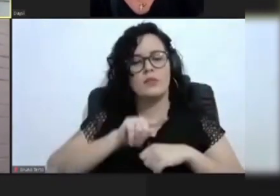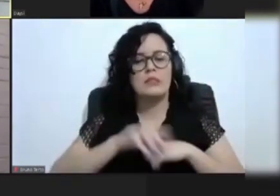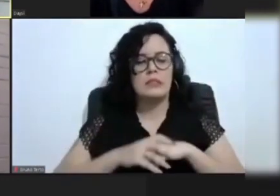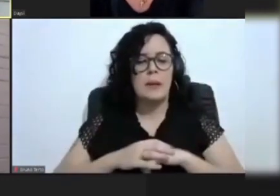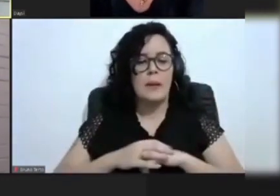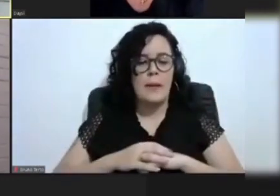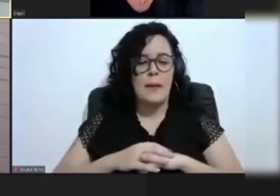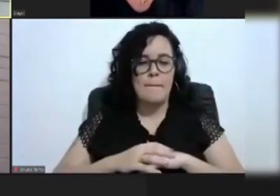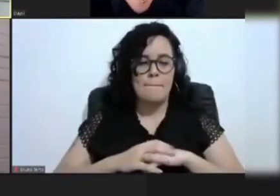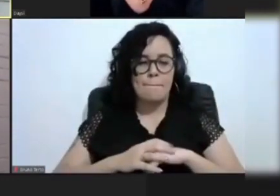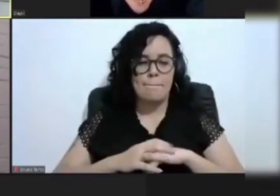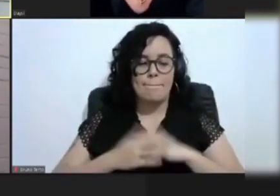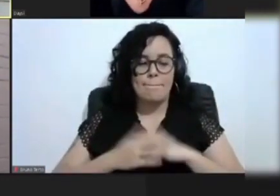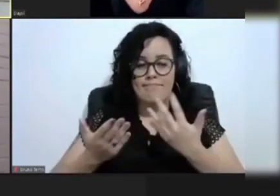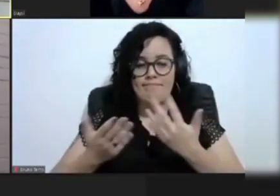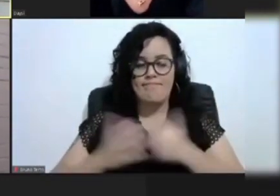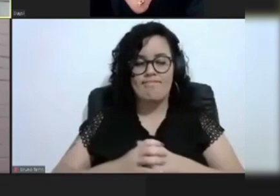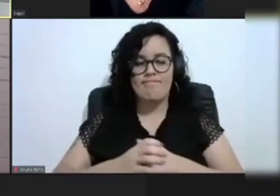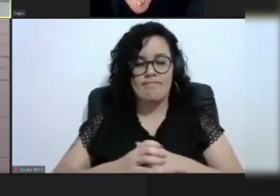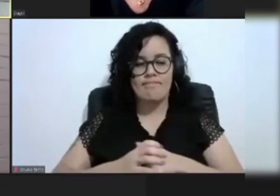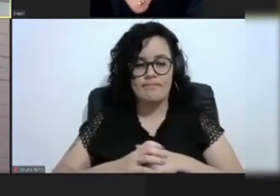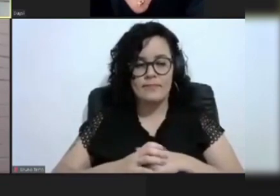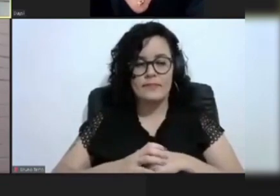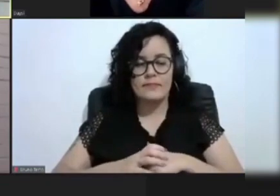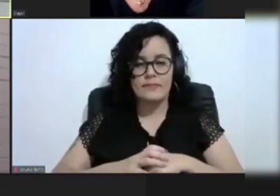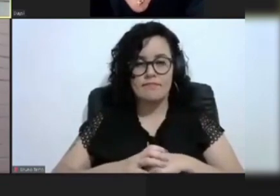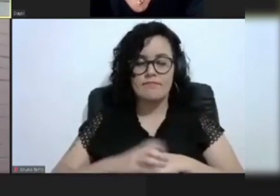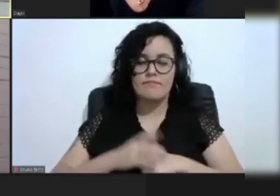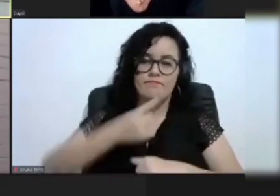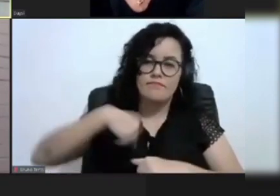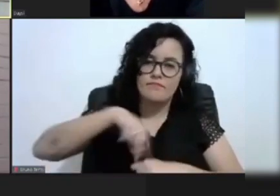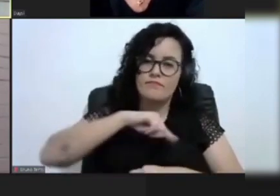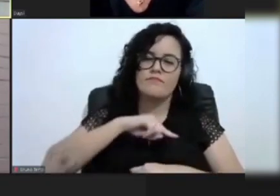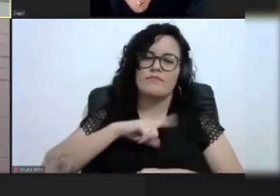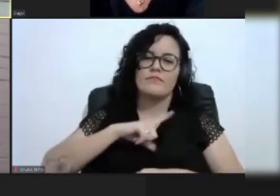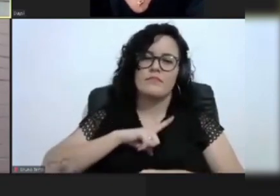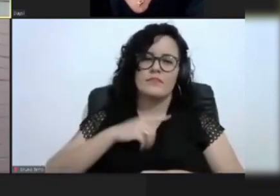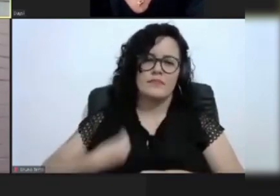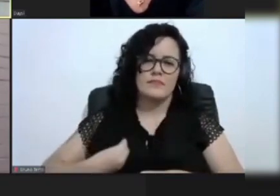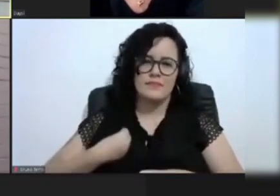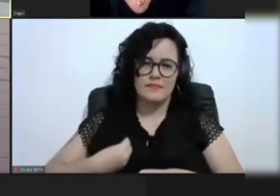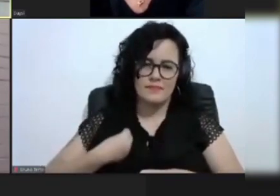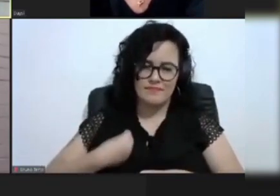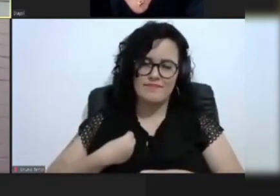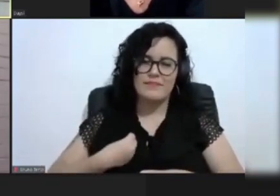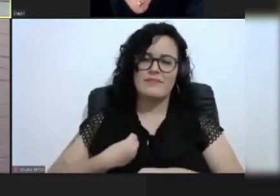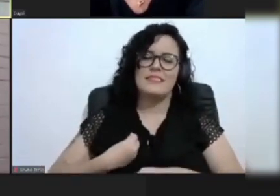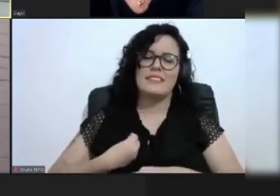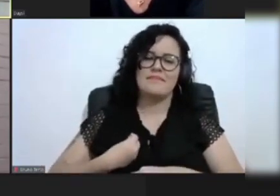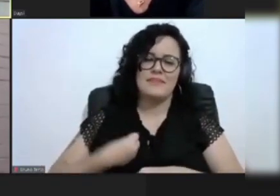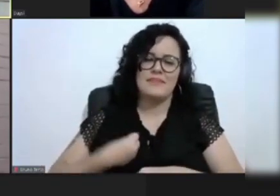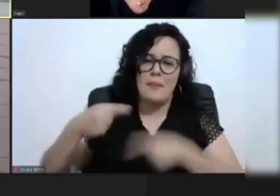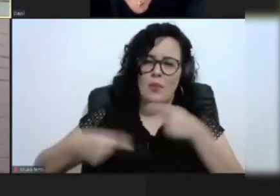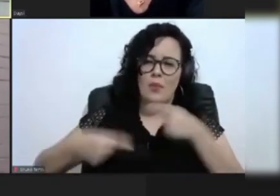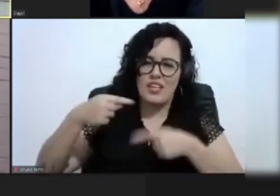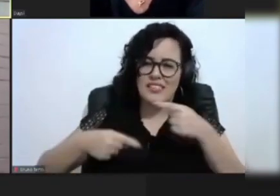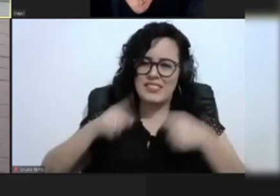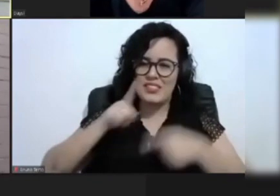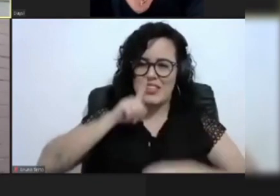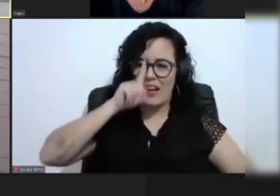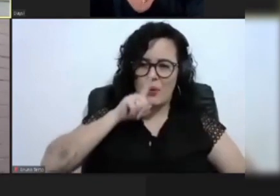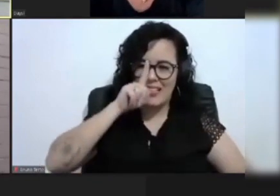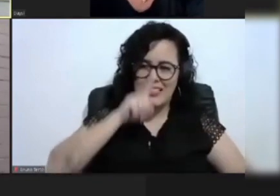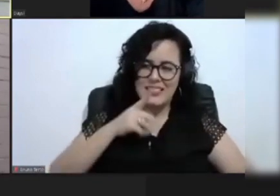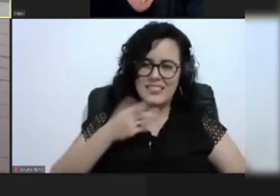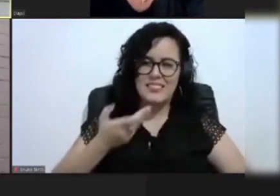né? Então, a gente vive com a democracia ameaçada aqui num programa que está no dia